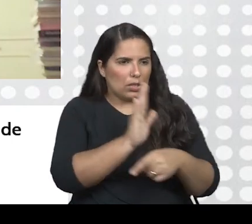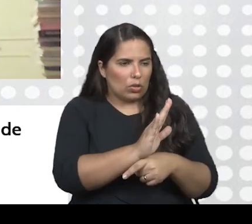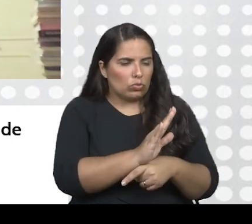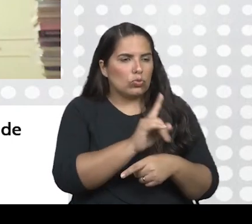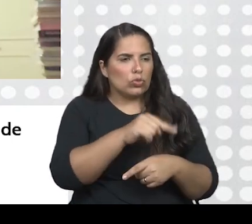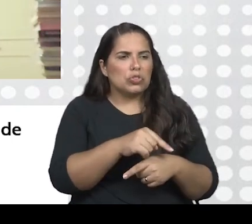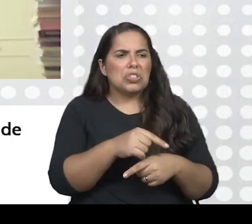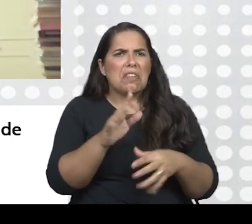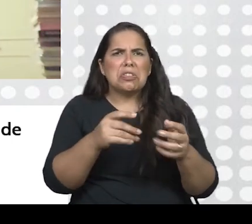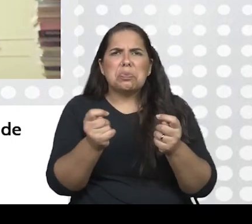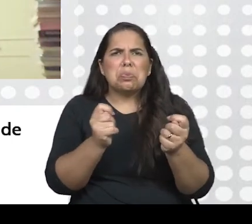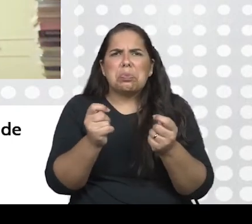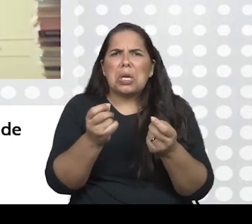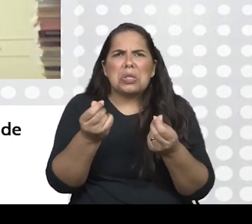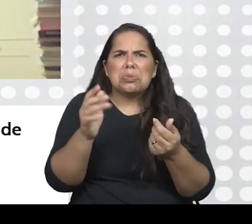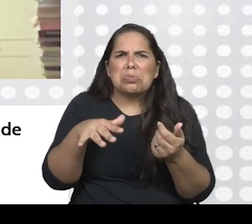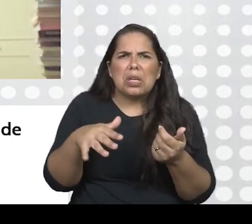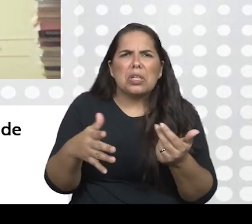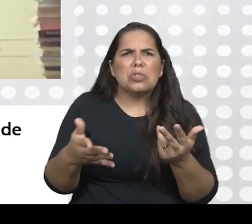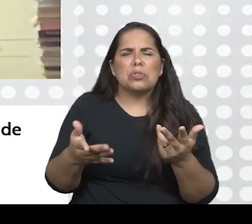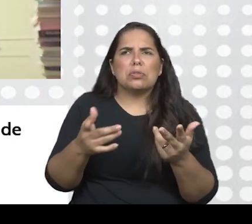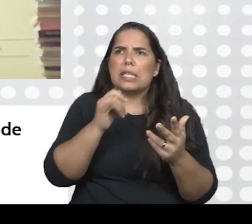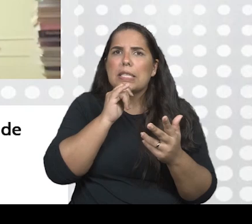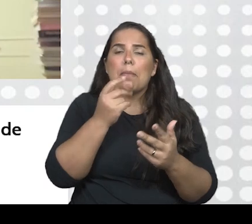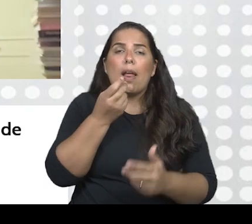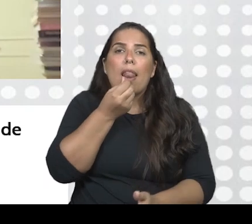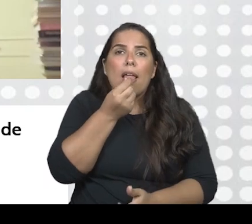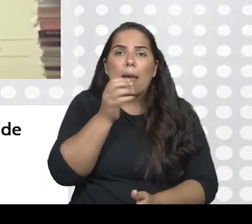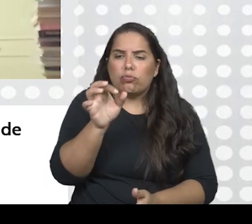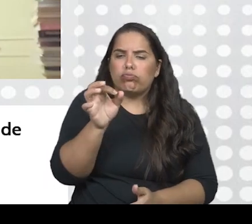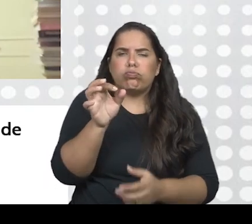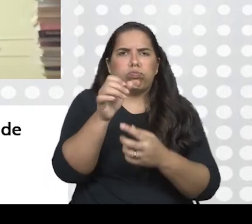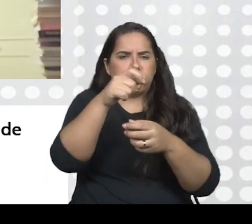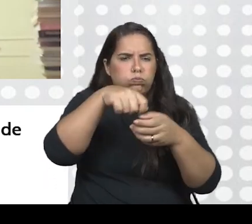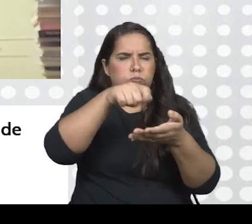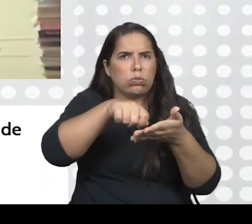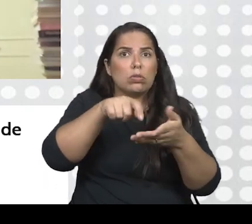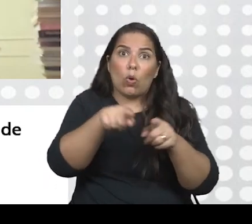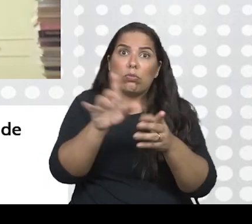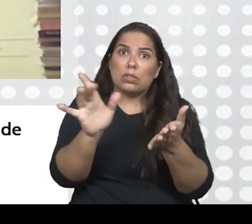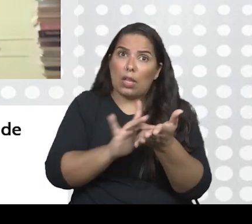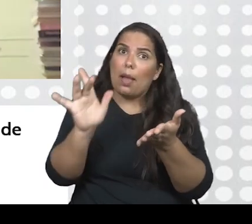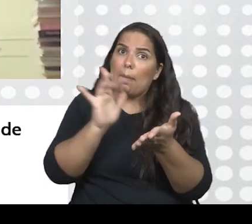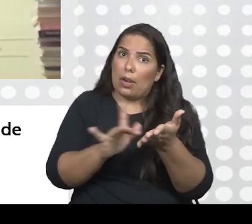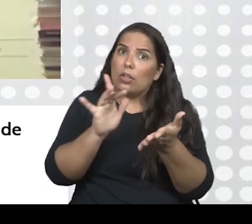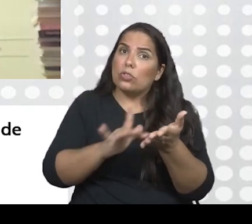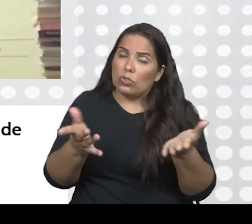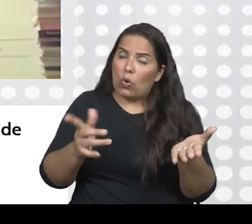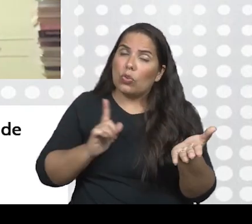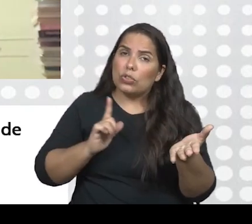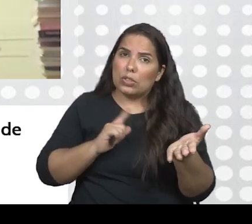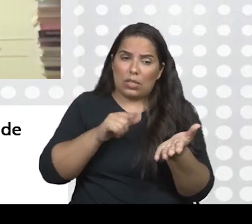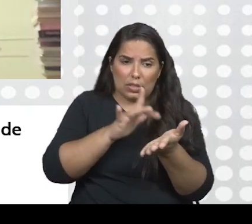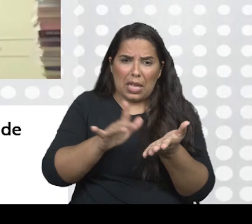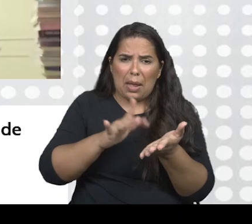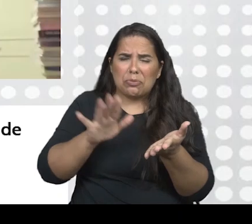vezes, de baixíssimo custo, como um lápis engrossado, ou até mesmo um tablet, né? Hoje a gente tem